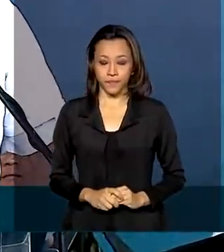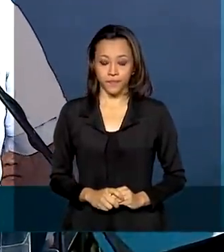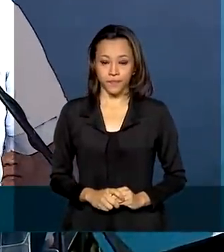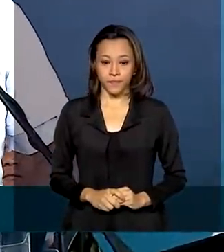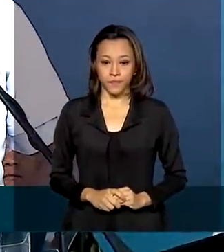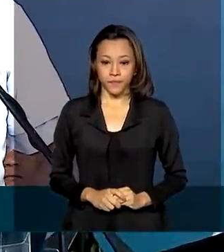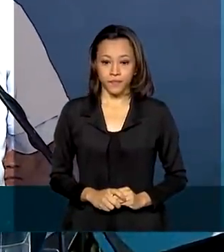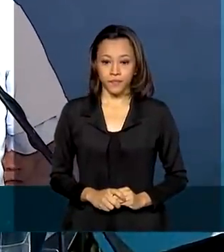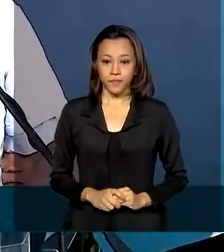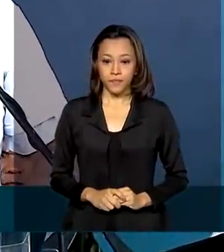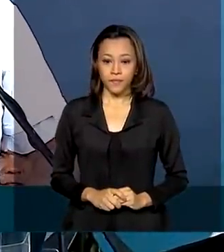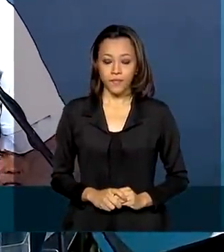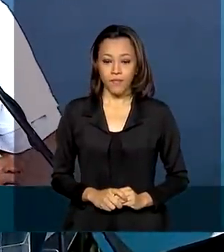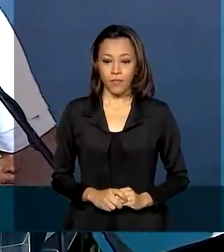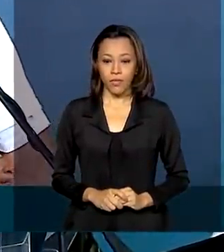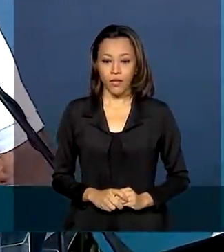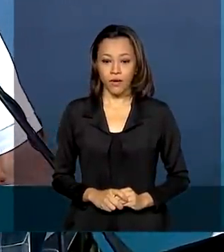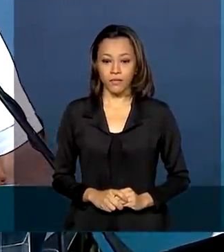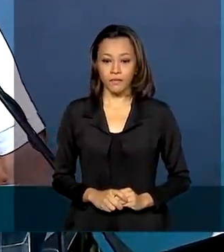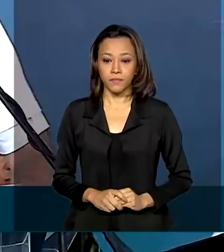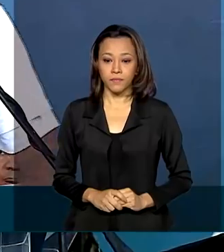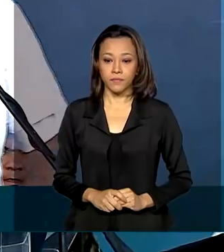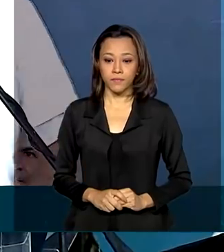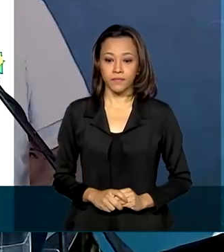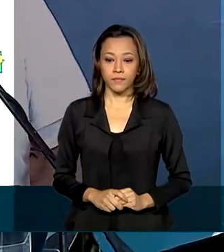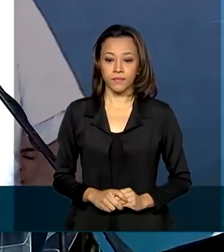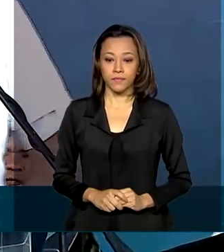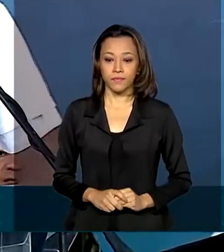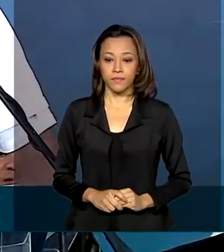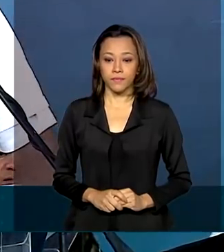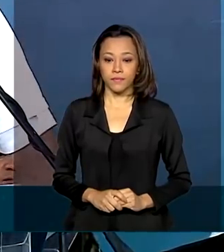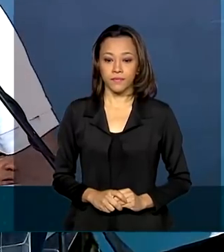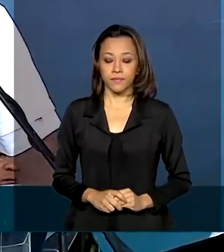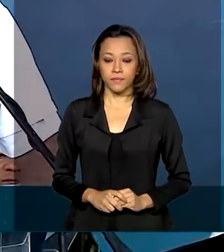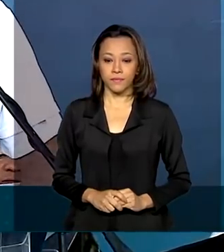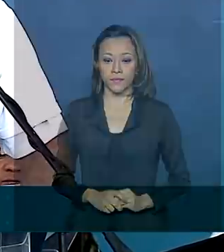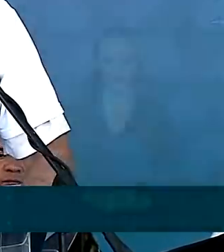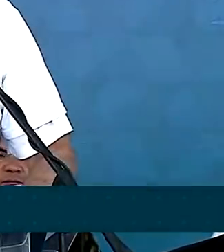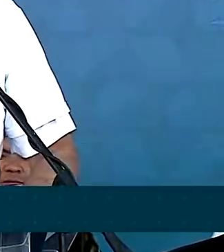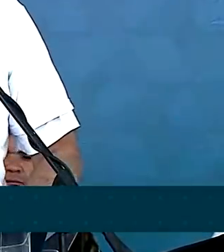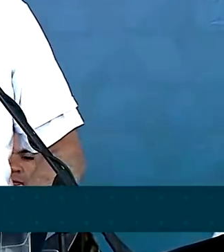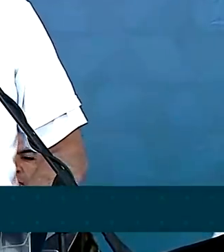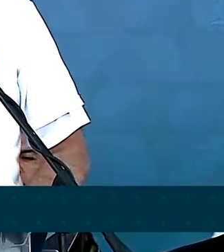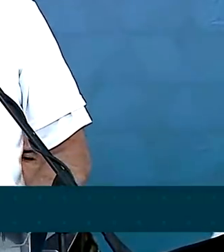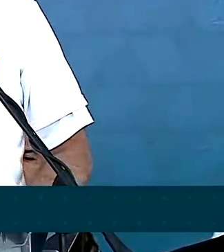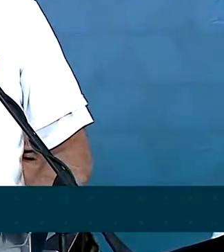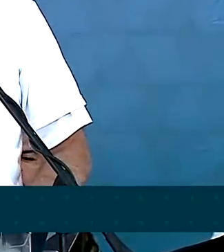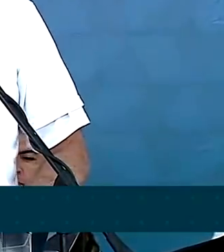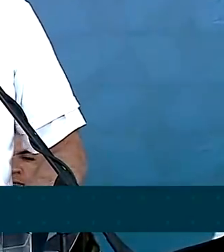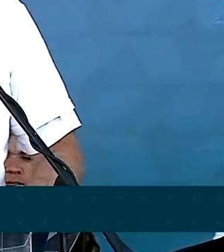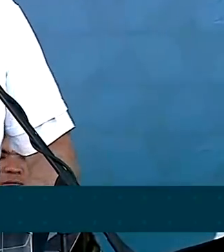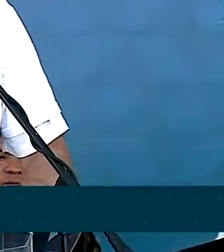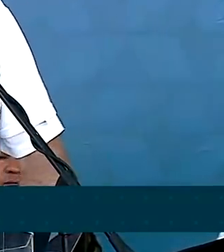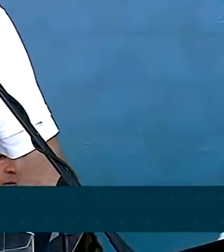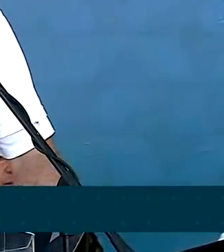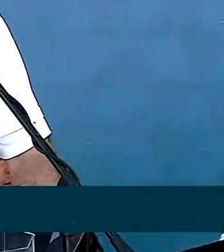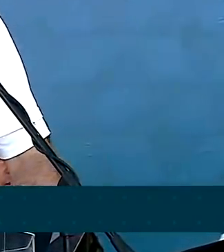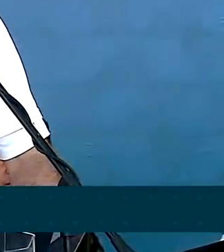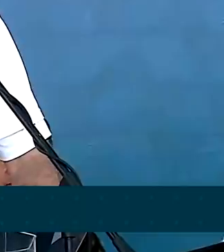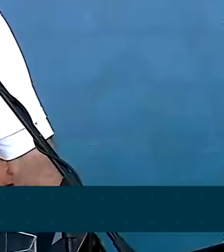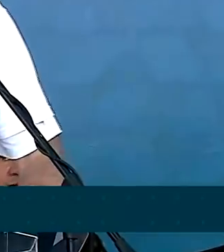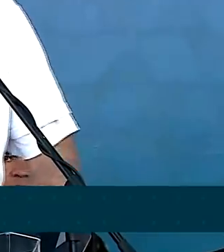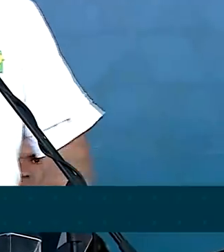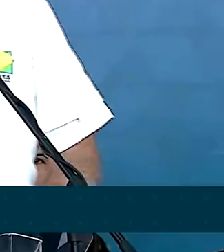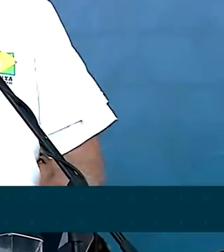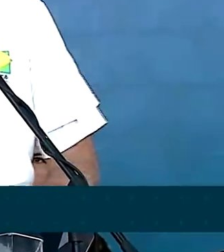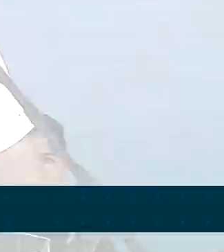primeira vez, um barco da Caixa Econômica Federal. Um barco que atende os